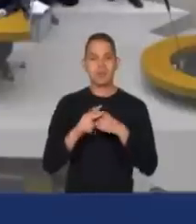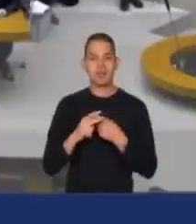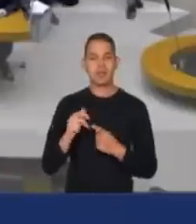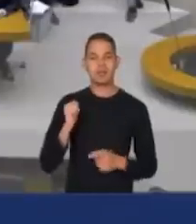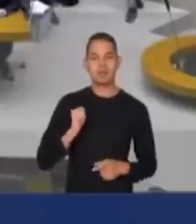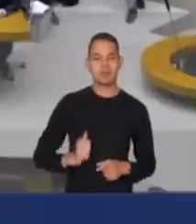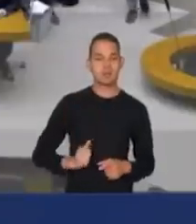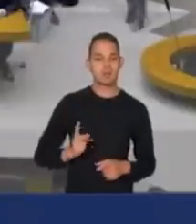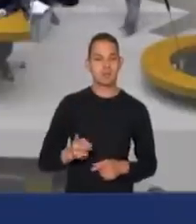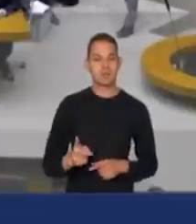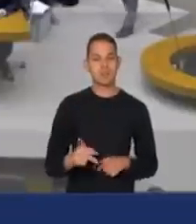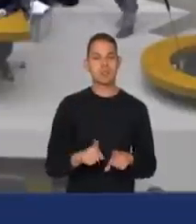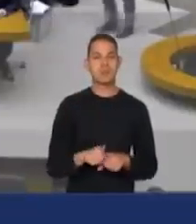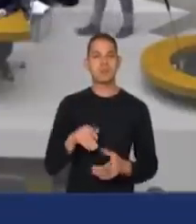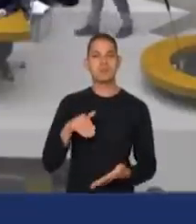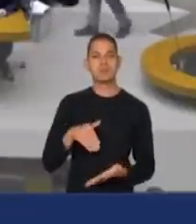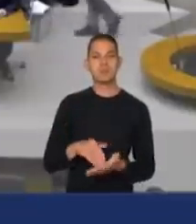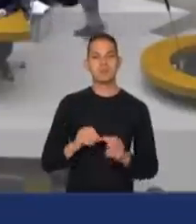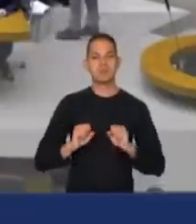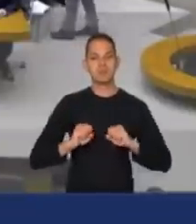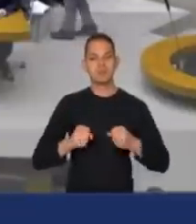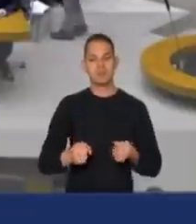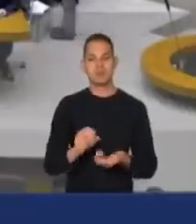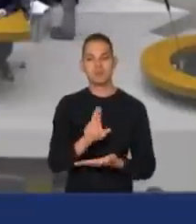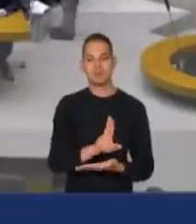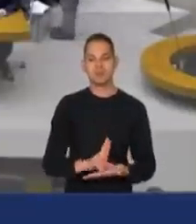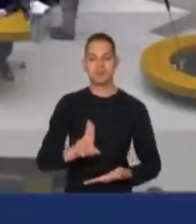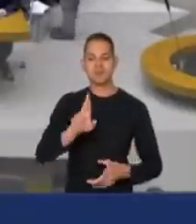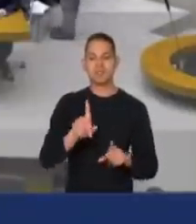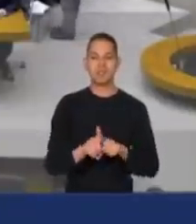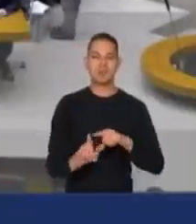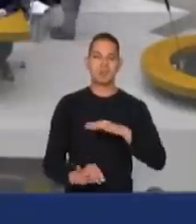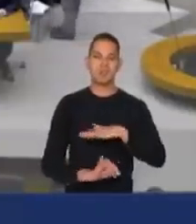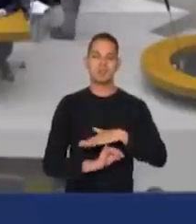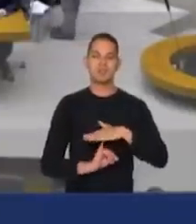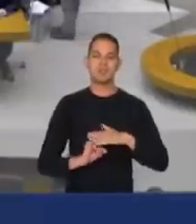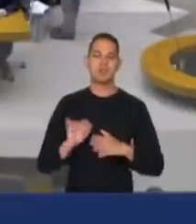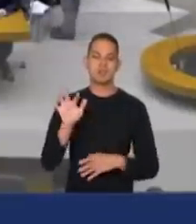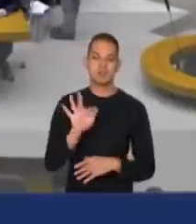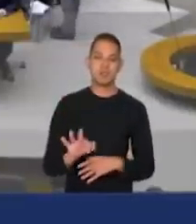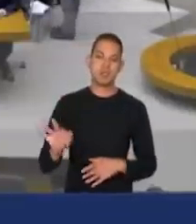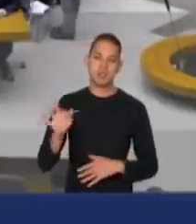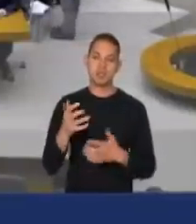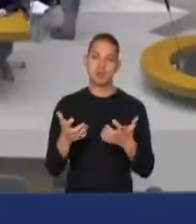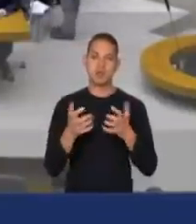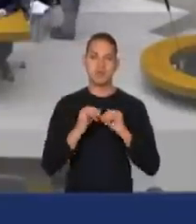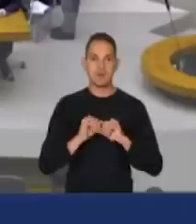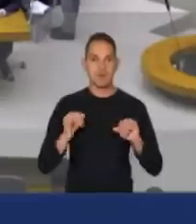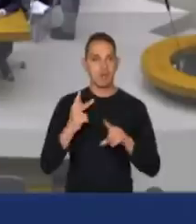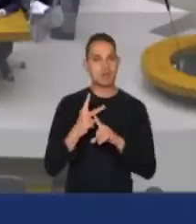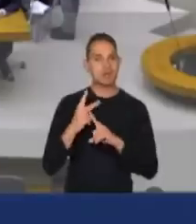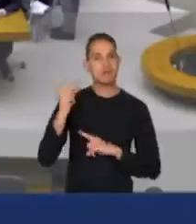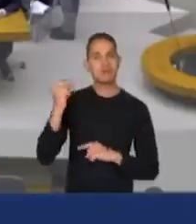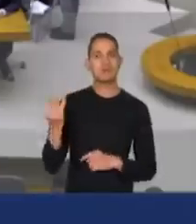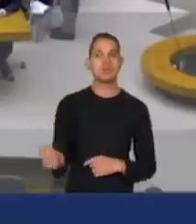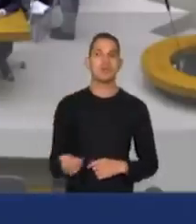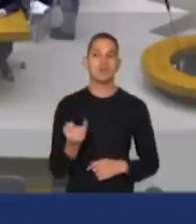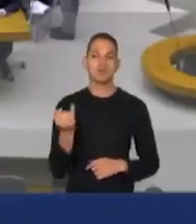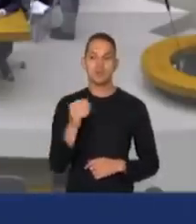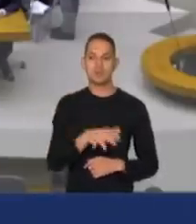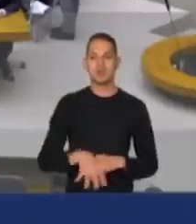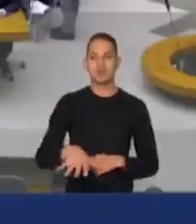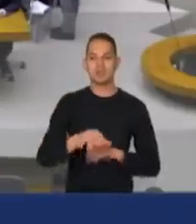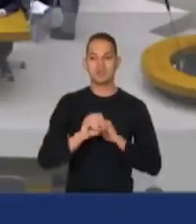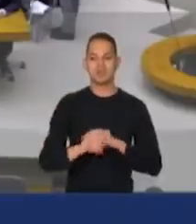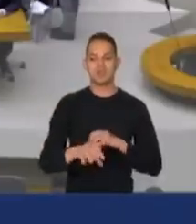e de um piso de investimento para as universidades e para os institutos federais. Então, quero registrar aqui essa vitória importante para a educação brasileira,